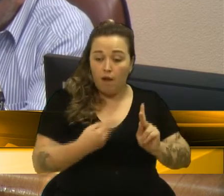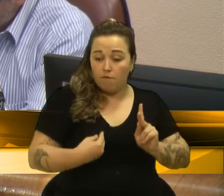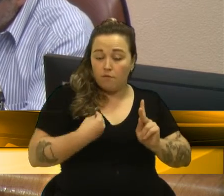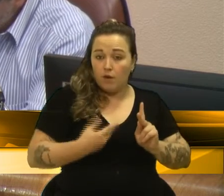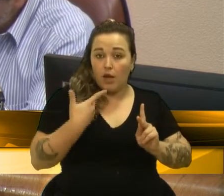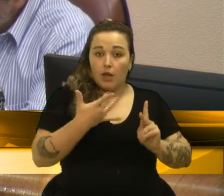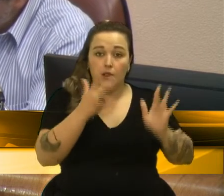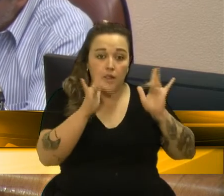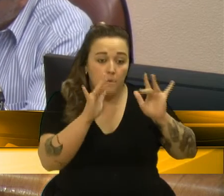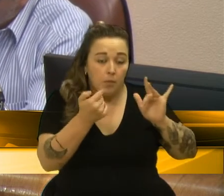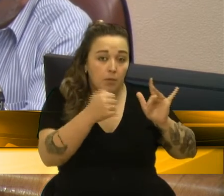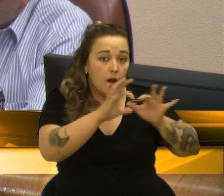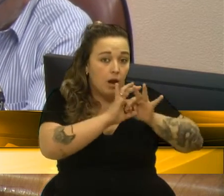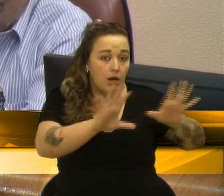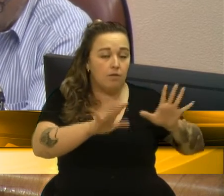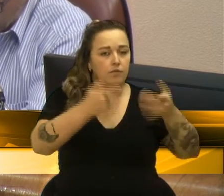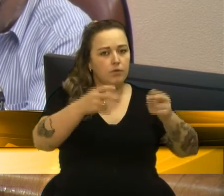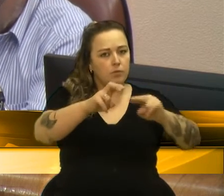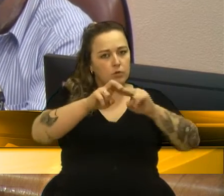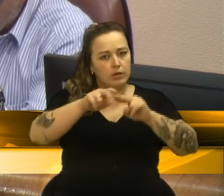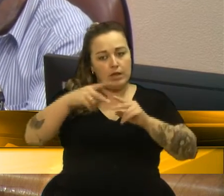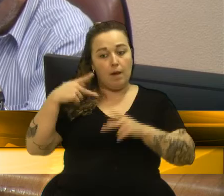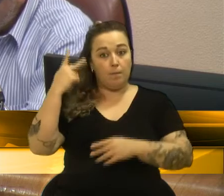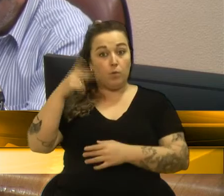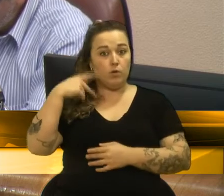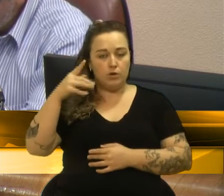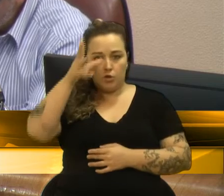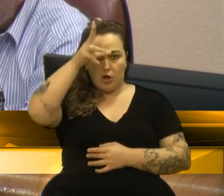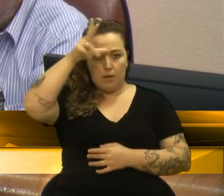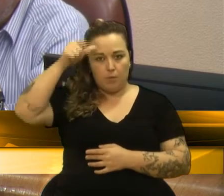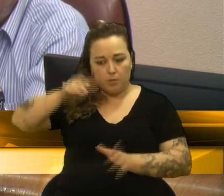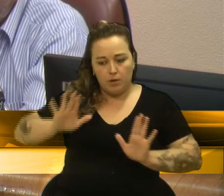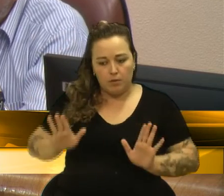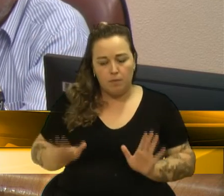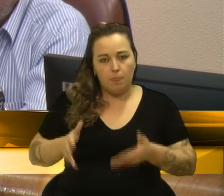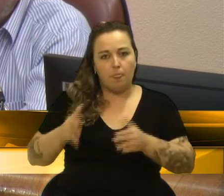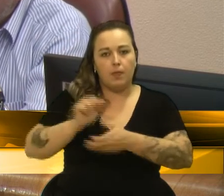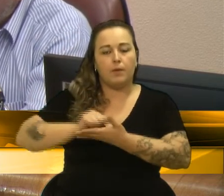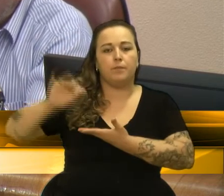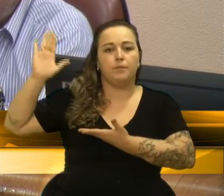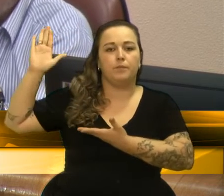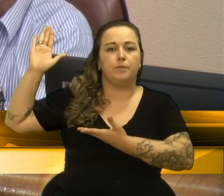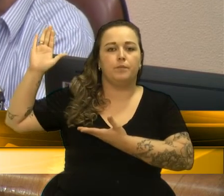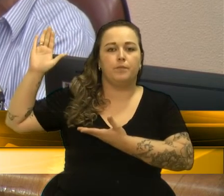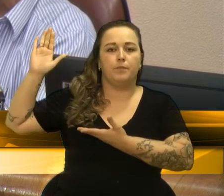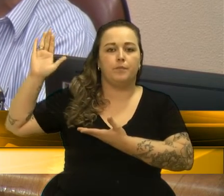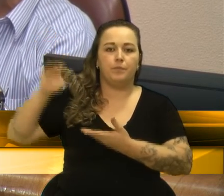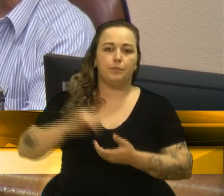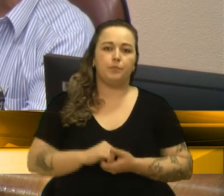políticas públicas desempenham importante papel, seja na manutenção ou superação das opressões... Questão pela ordem, senhor presidente.